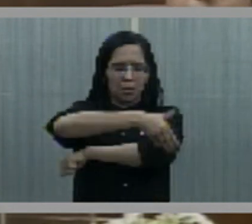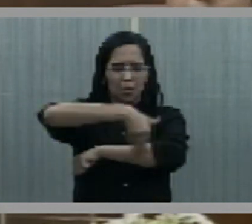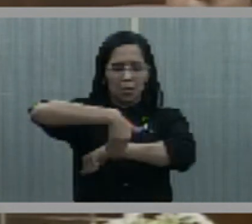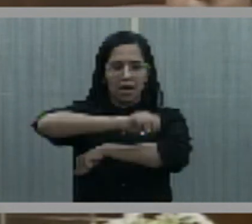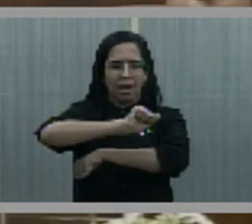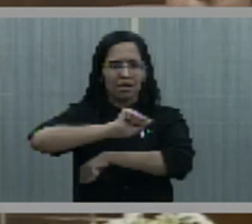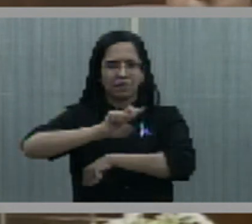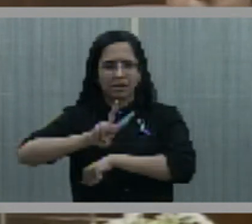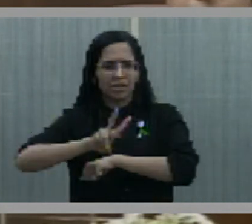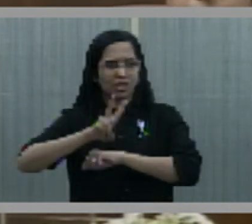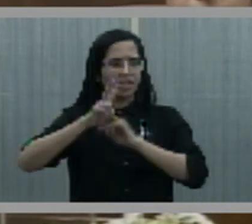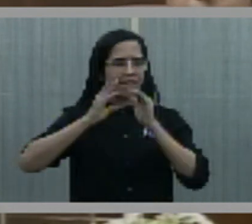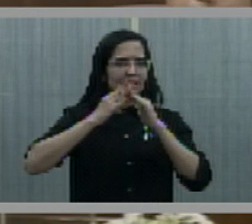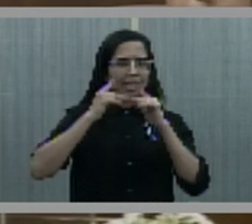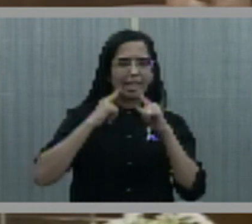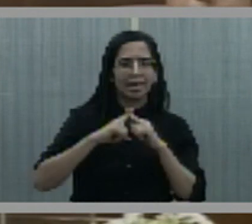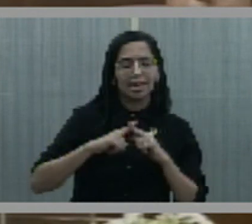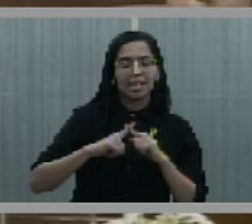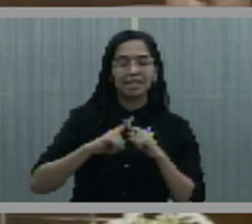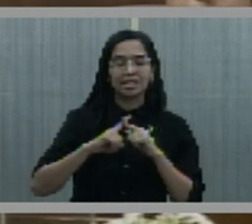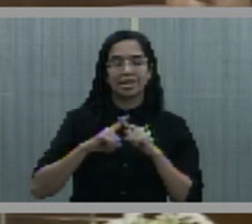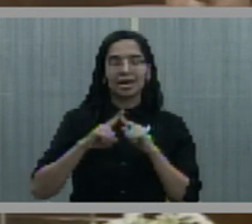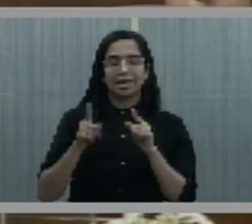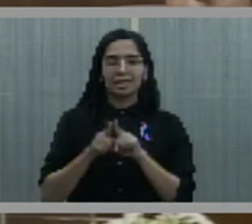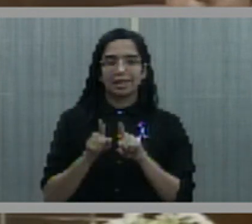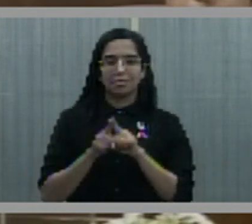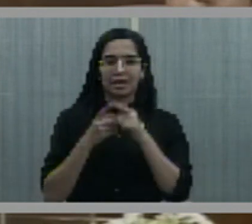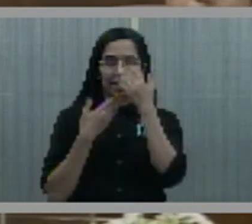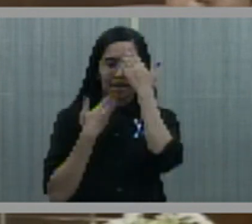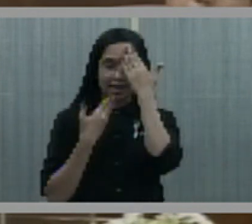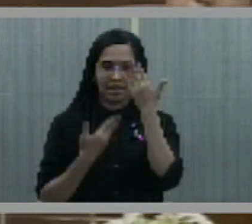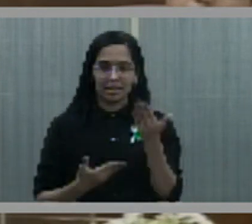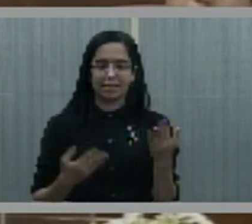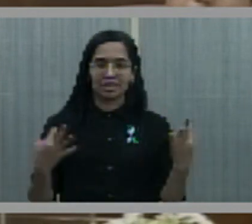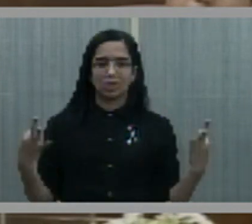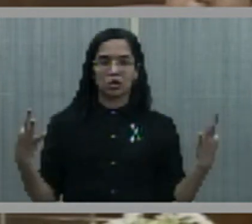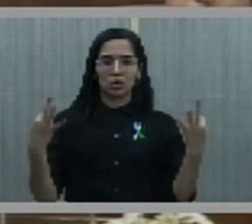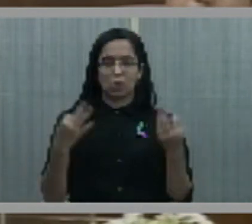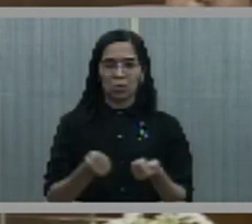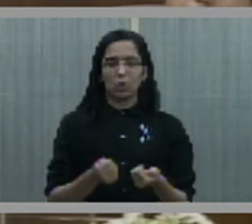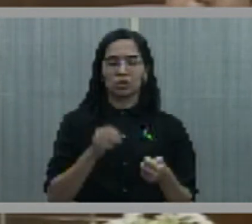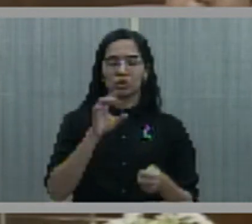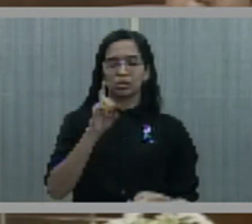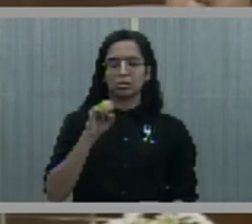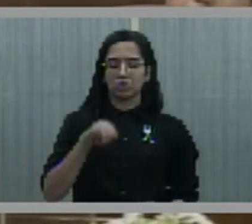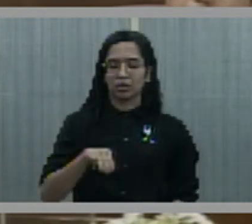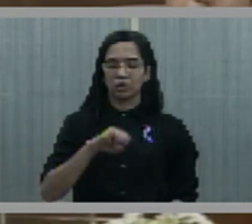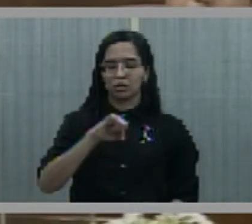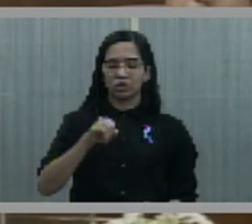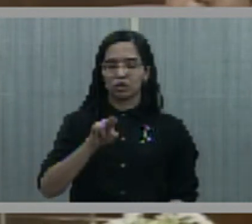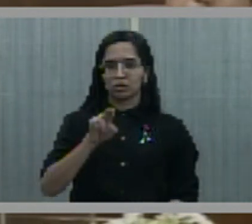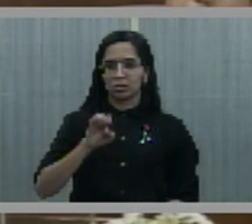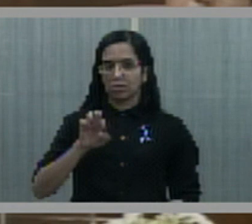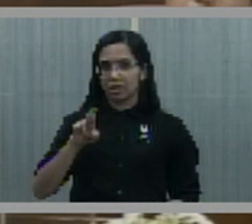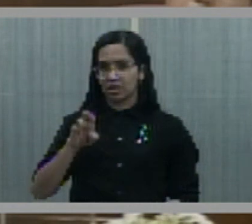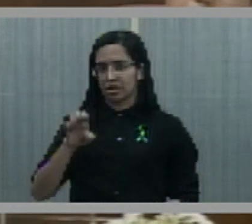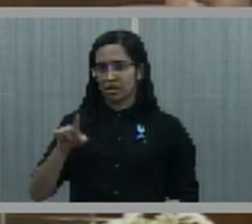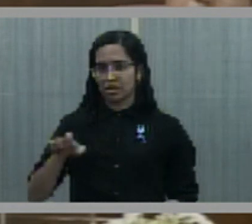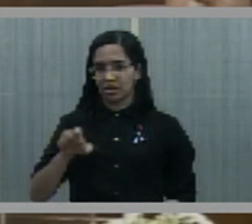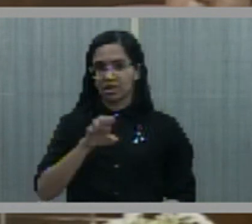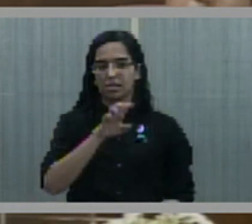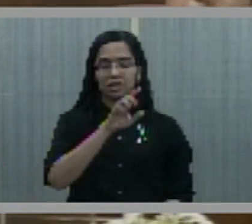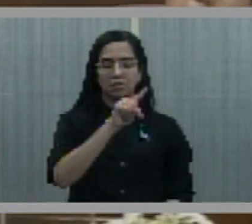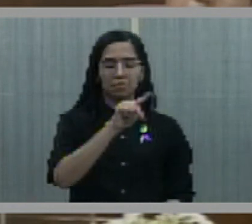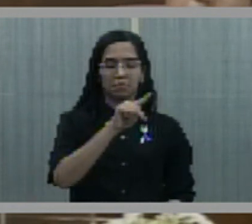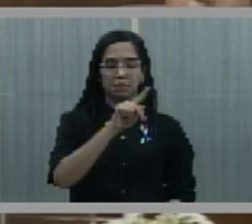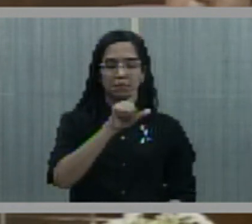avenidas, igrejas. Por fim, sou agradecido aos demais irmãos do Episcopado, Dom Juarez, Dom Plínio, Dom Francisco, Dom Edilson, Dom